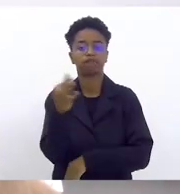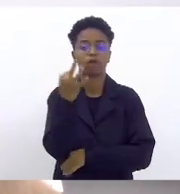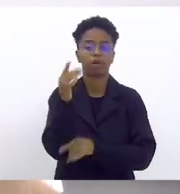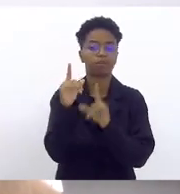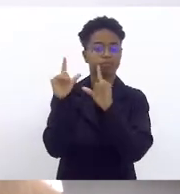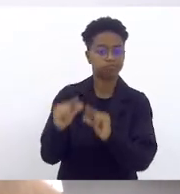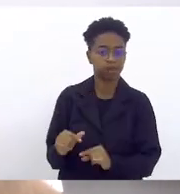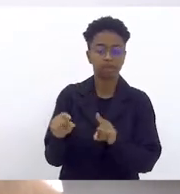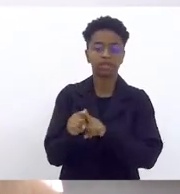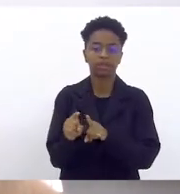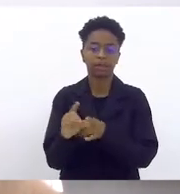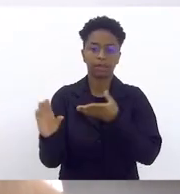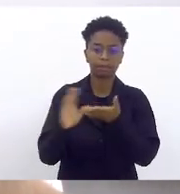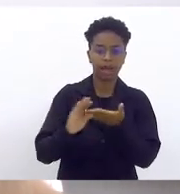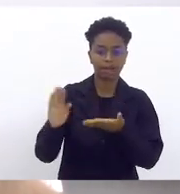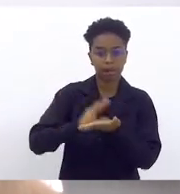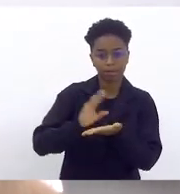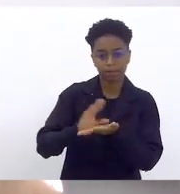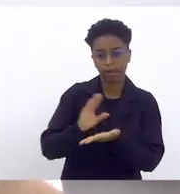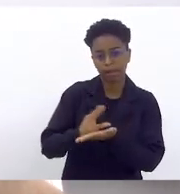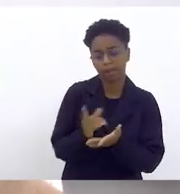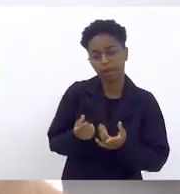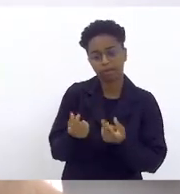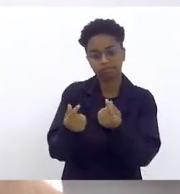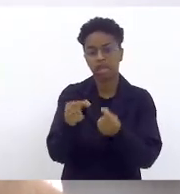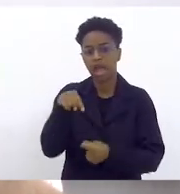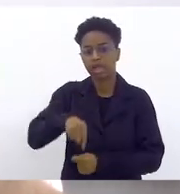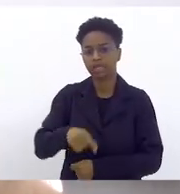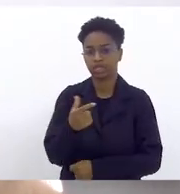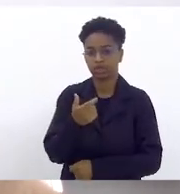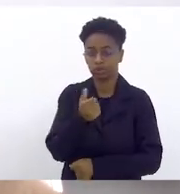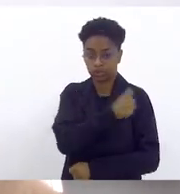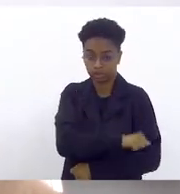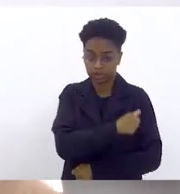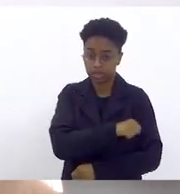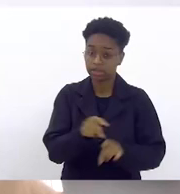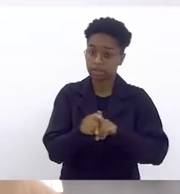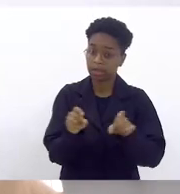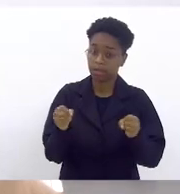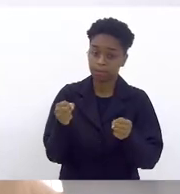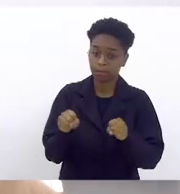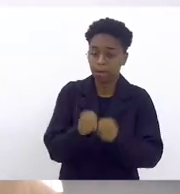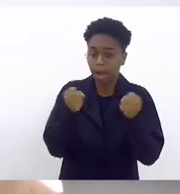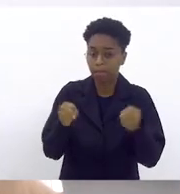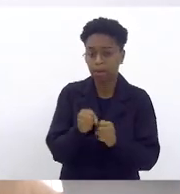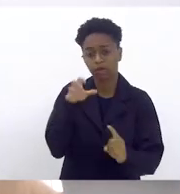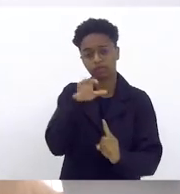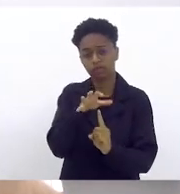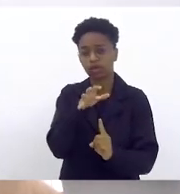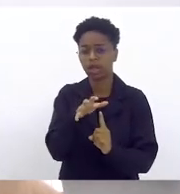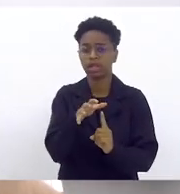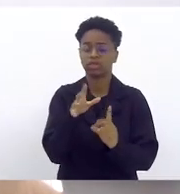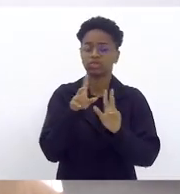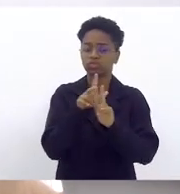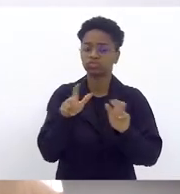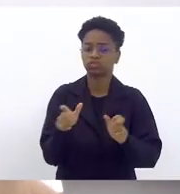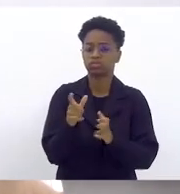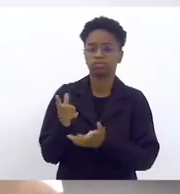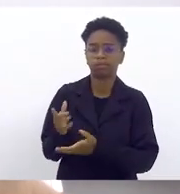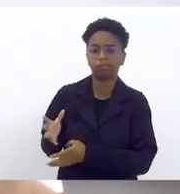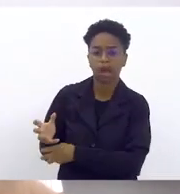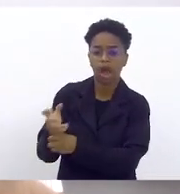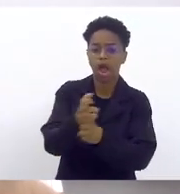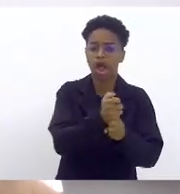arrecadação aqui do Estado do Rio de Janeiro e também obviamente com impactos relativos em relação a arrecadação Nacional